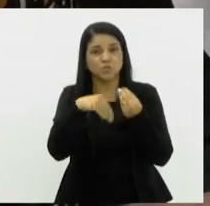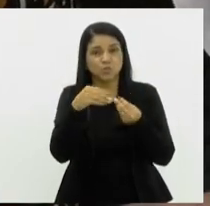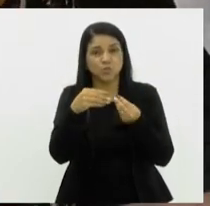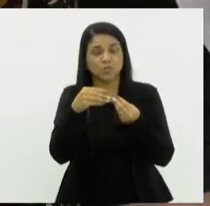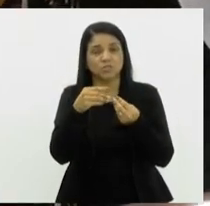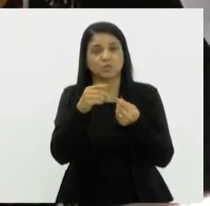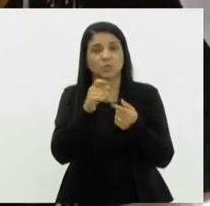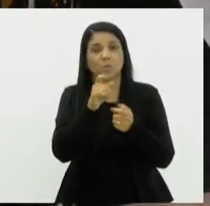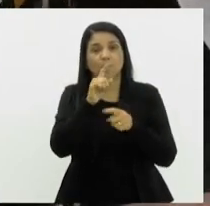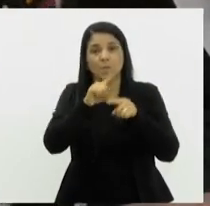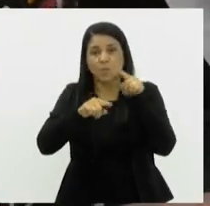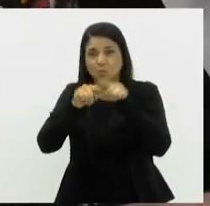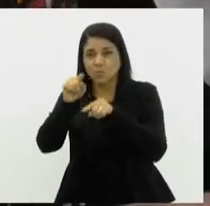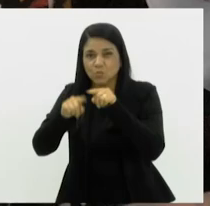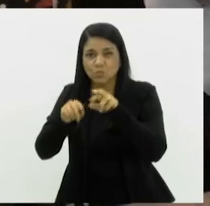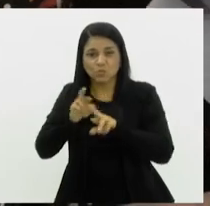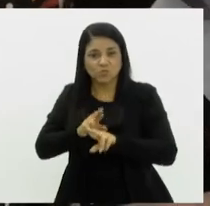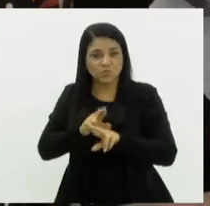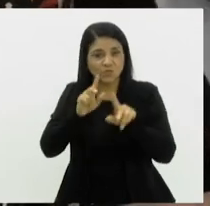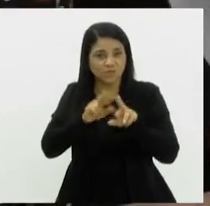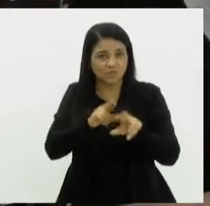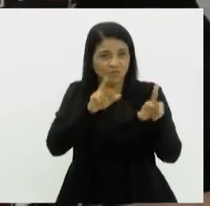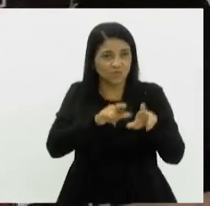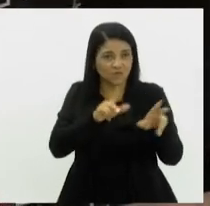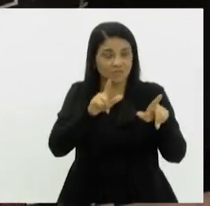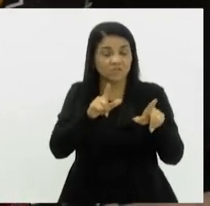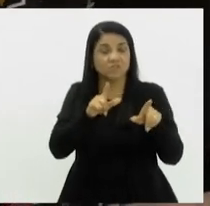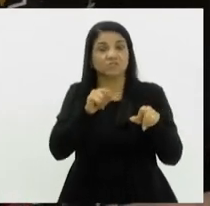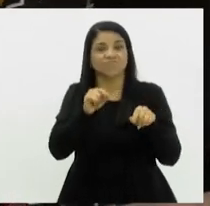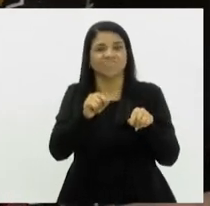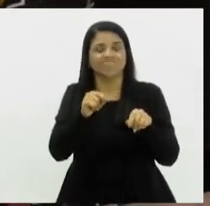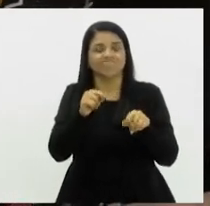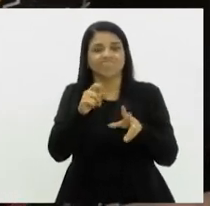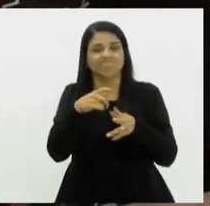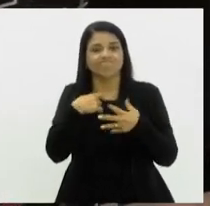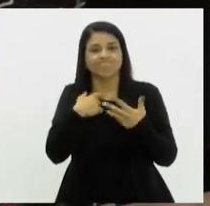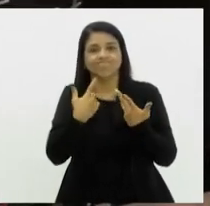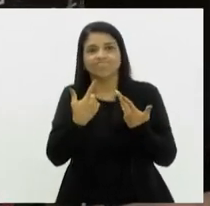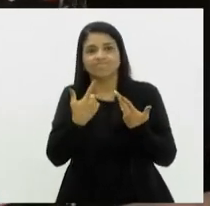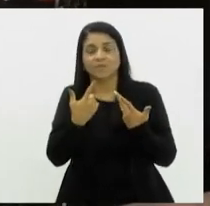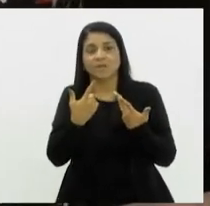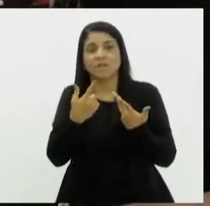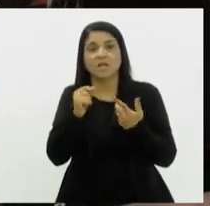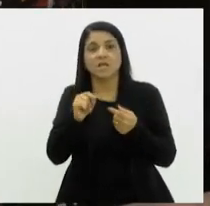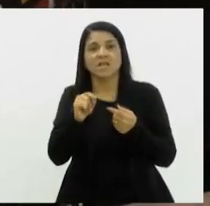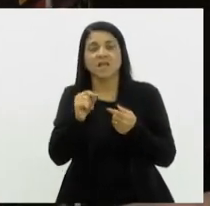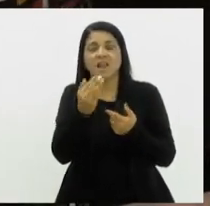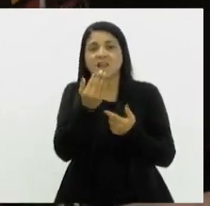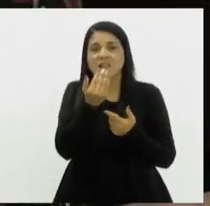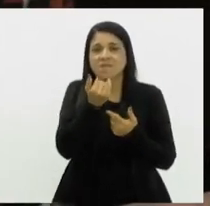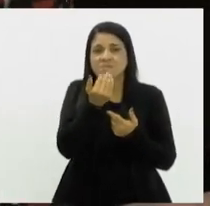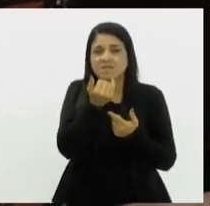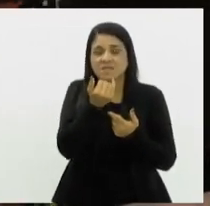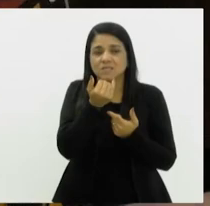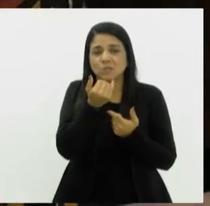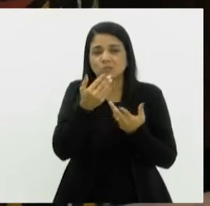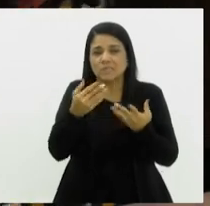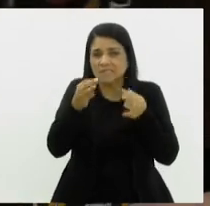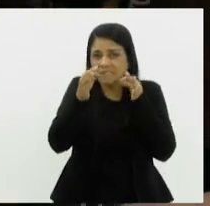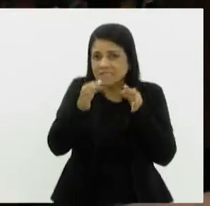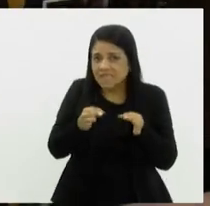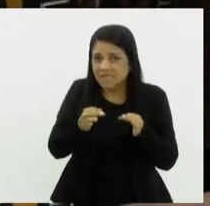essa dificuldade de diferenciação, gera constrangimentos à promoção da alimentação adequada